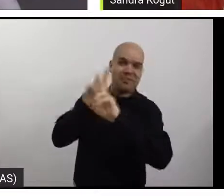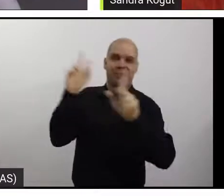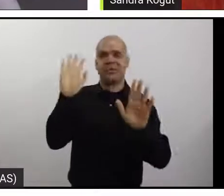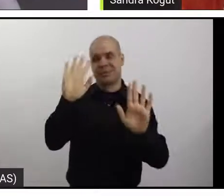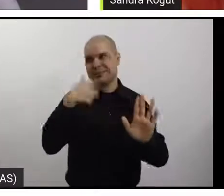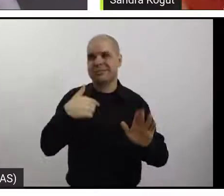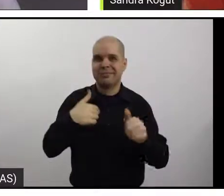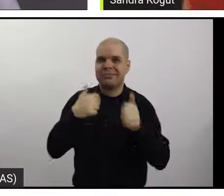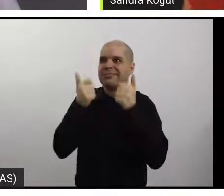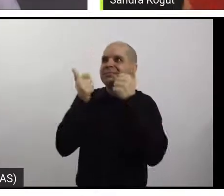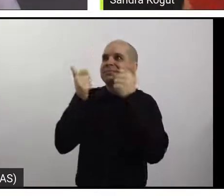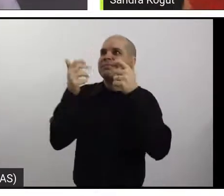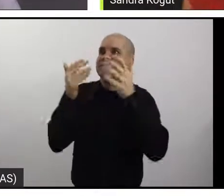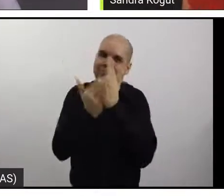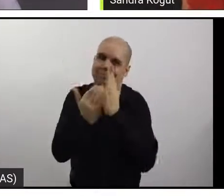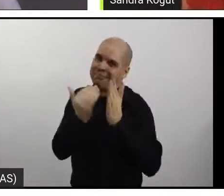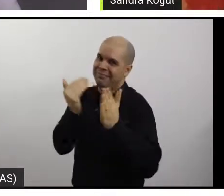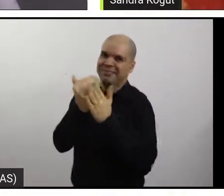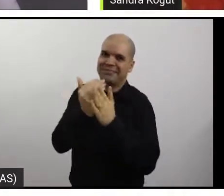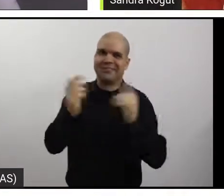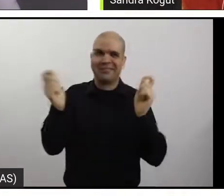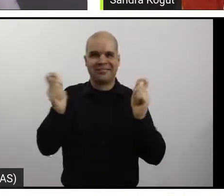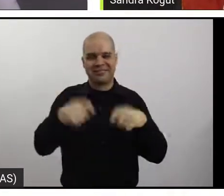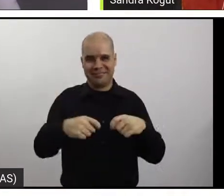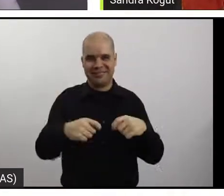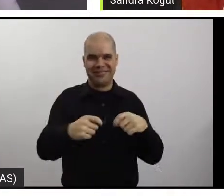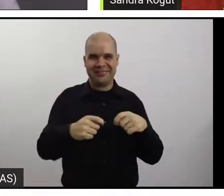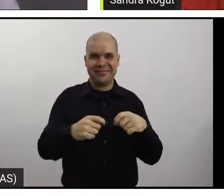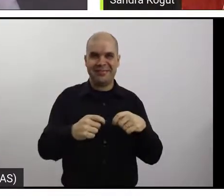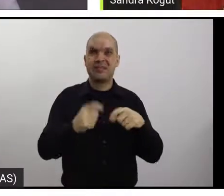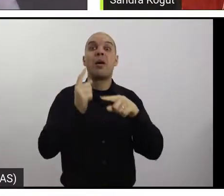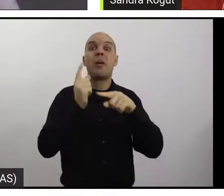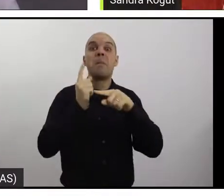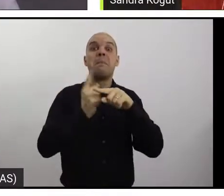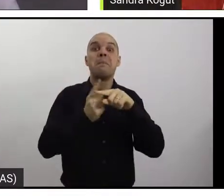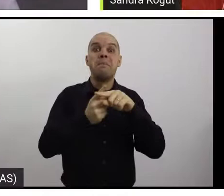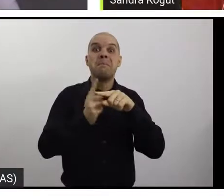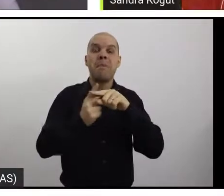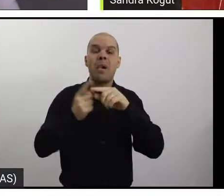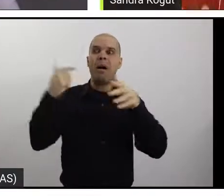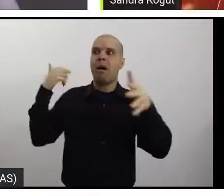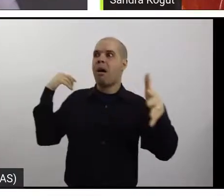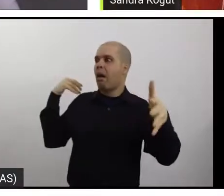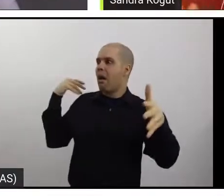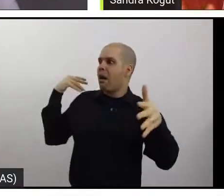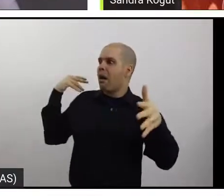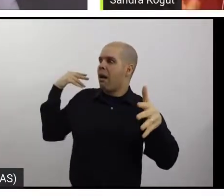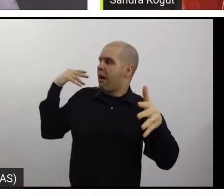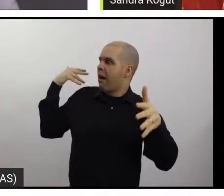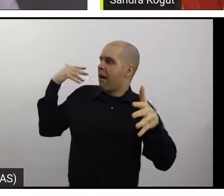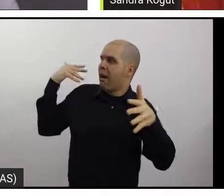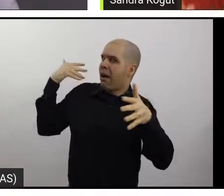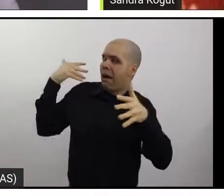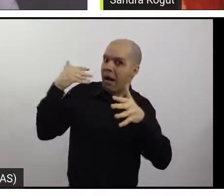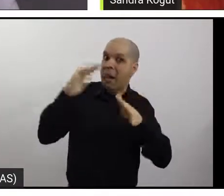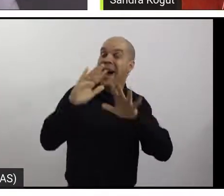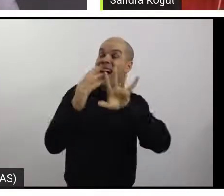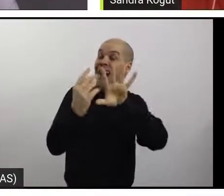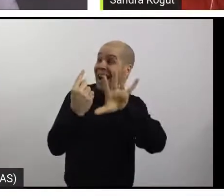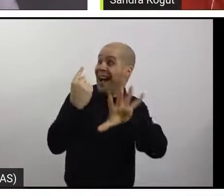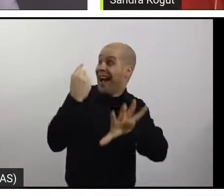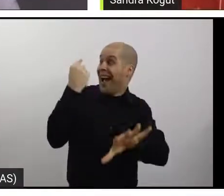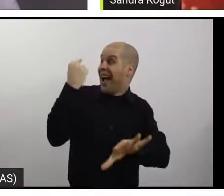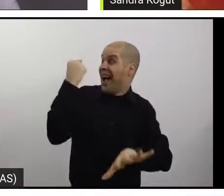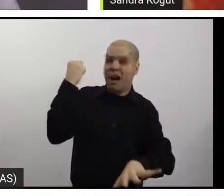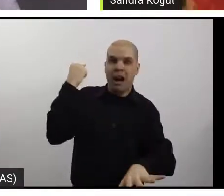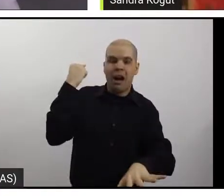tendo essa conversa agora, porque teve essa geração do vídeo, que foi essa época,